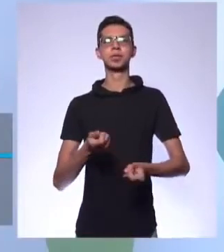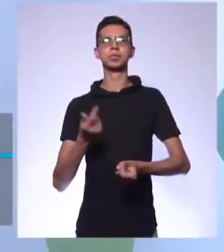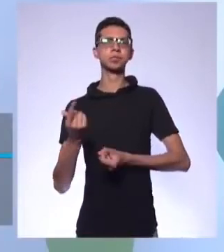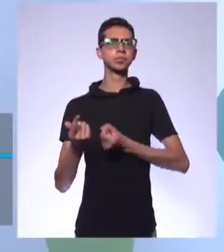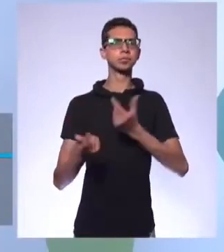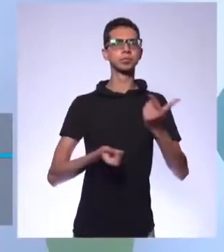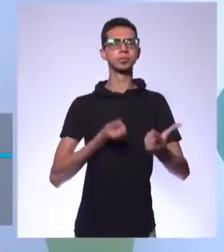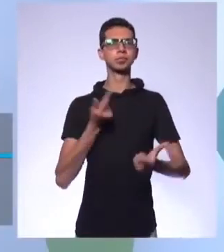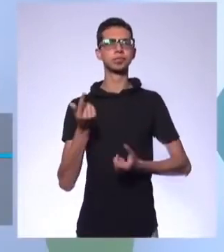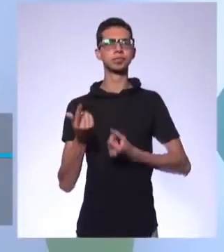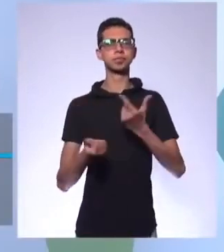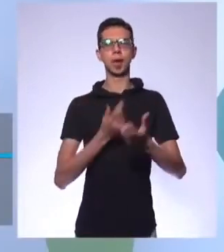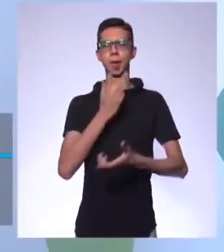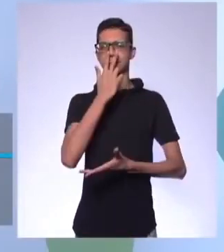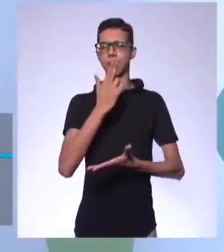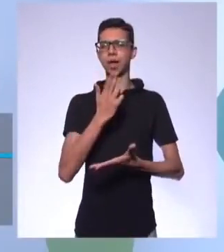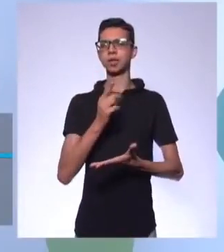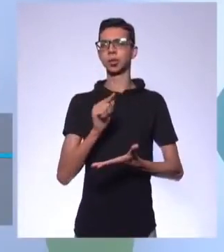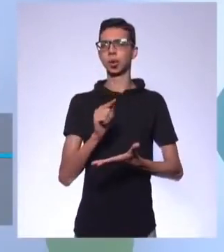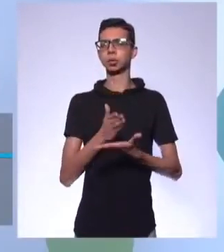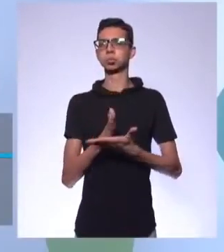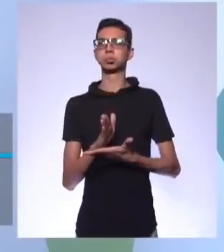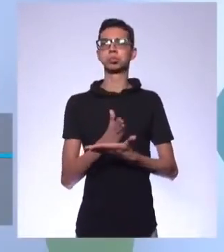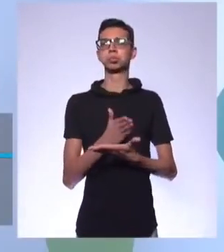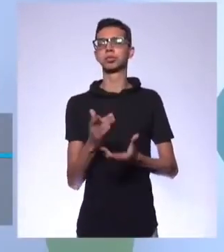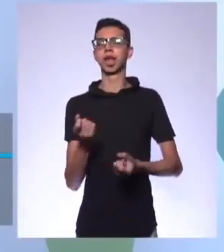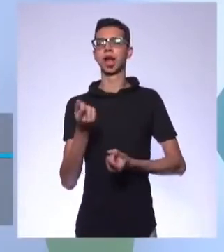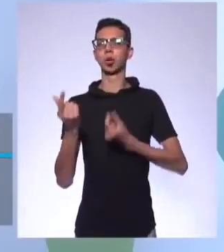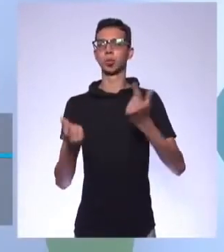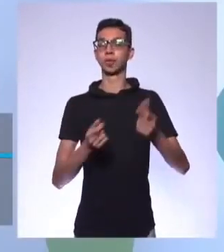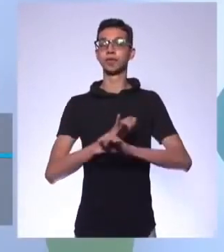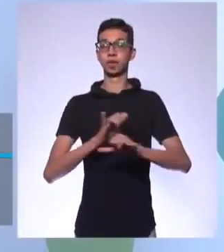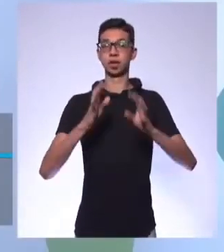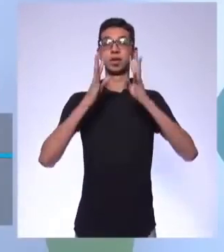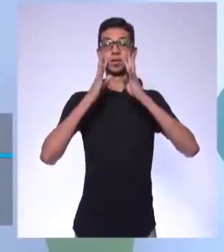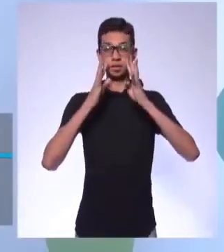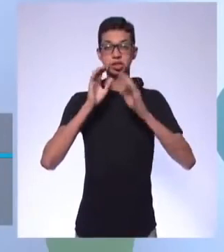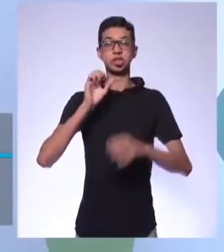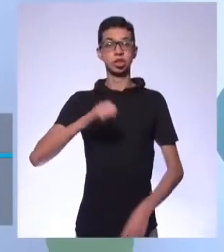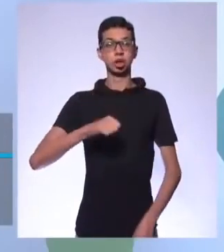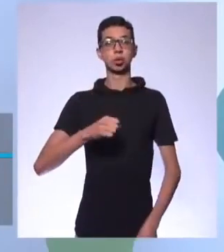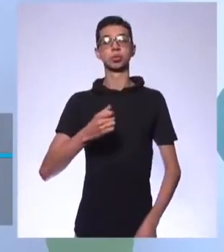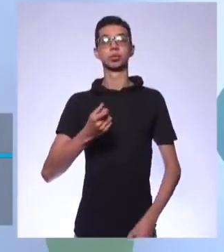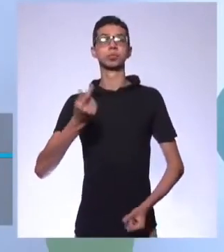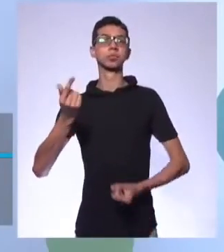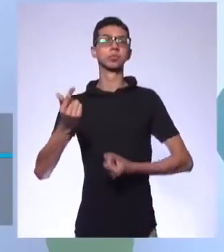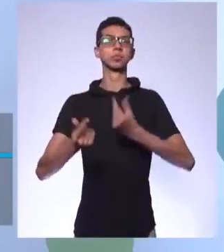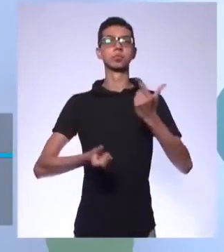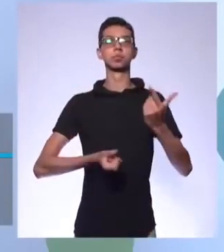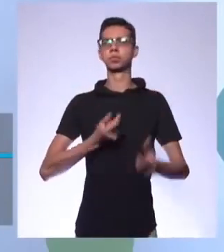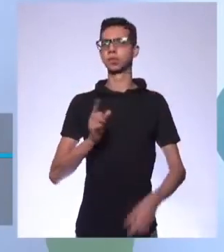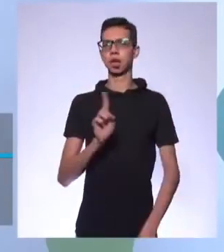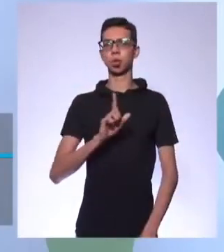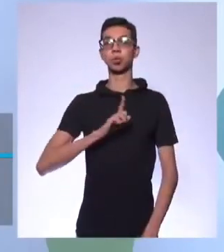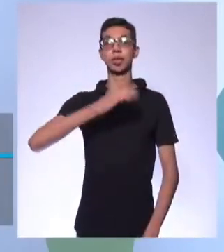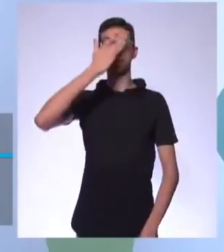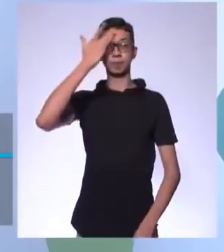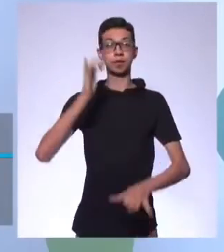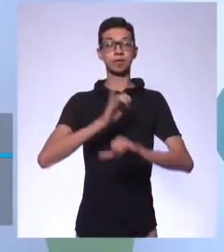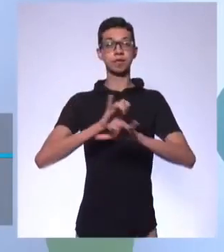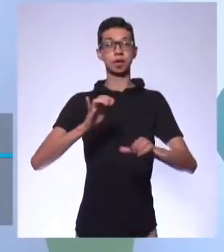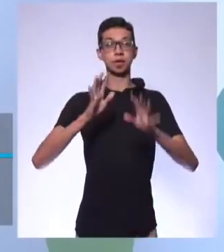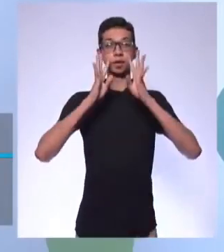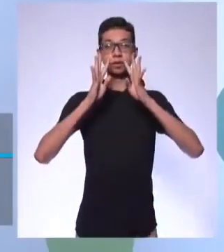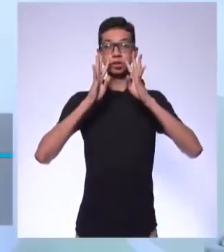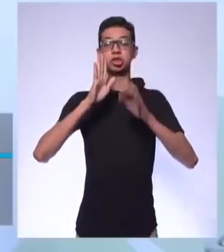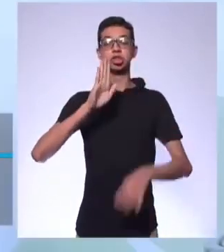bem dividido entre quem assistiria e quem não assistiria, né? E o pessoal já assistiu todos, já vi, e o pessoal que fala que já viu também, eu já vi esse